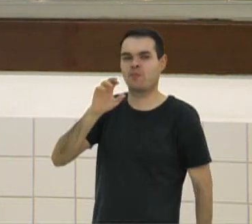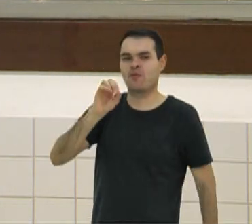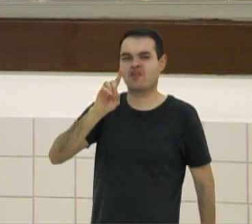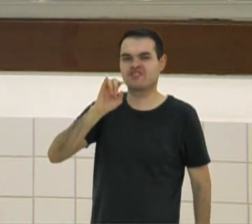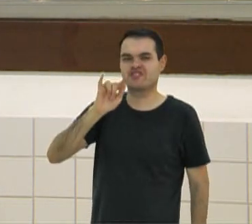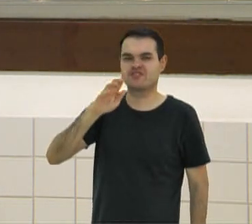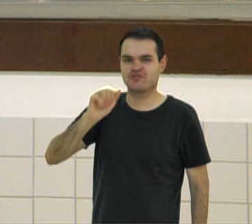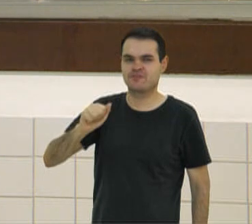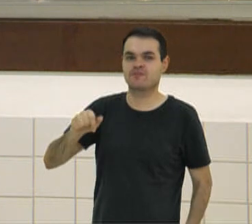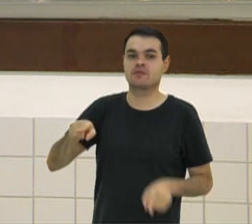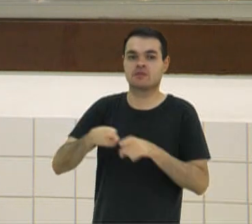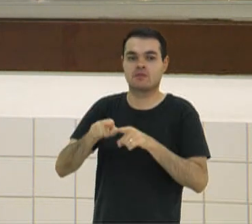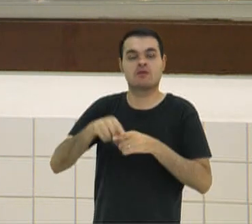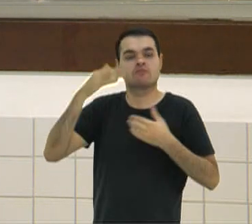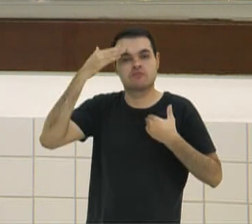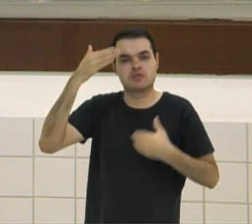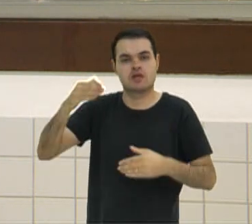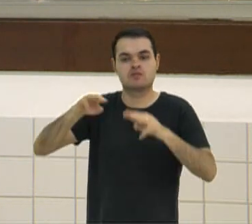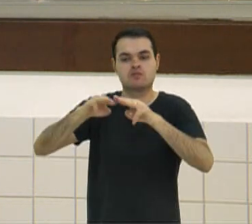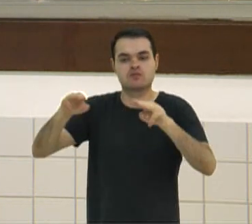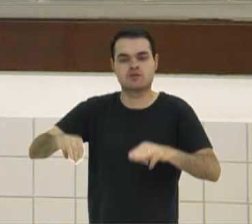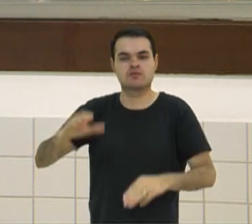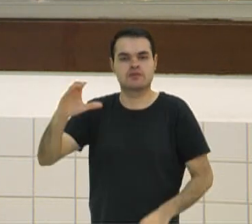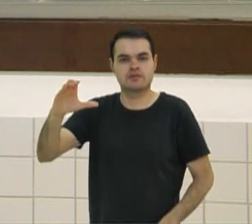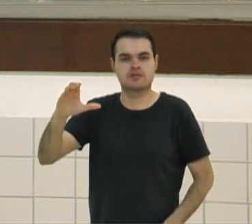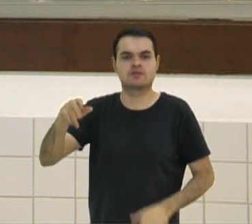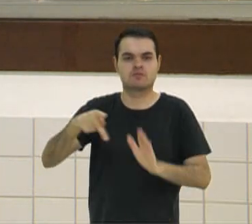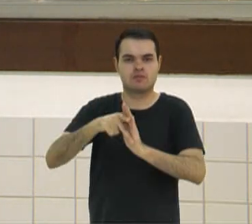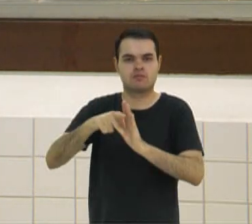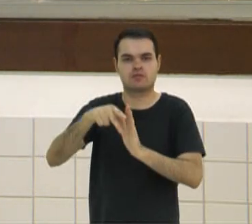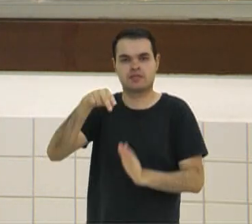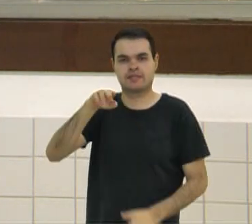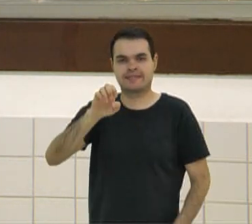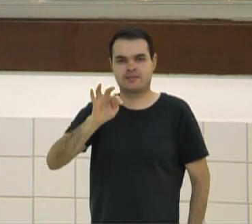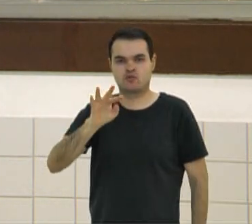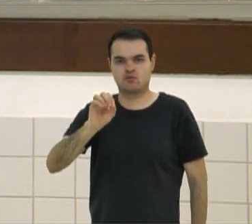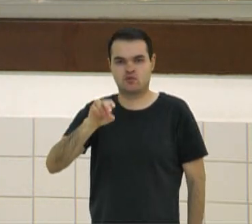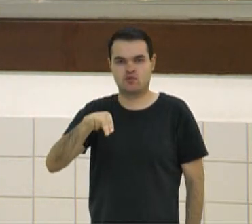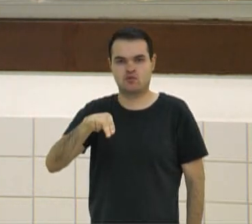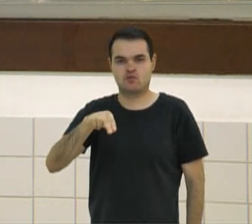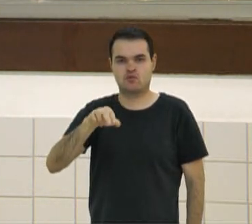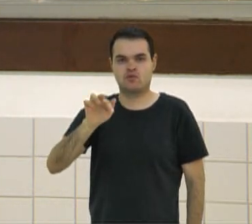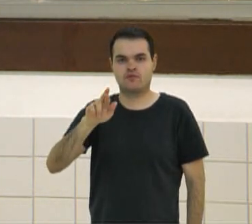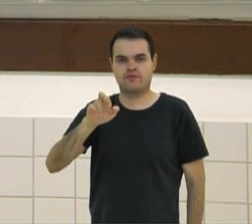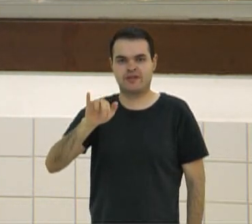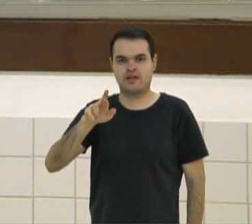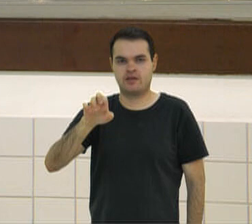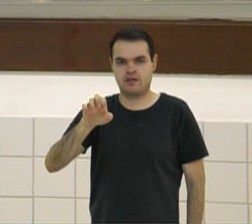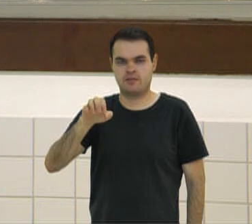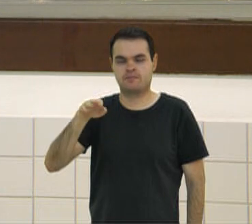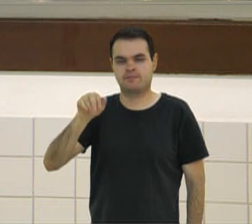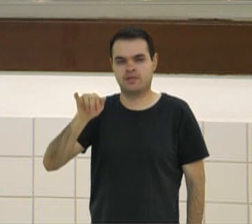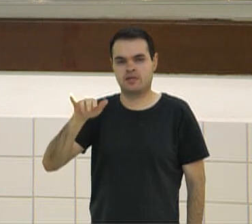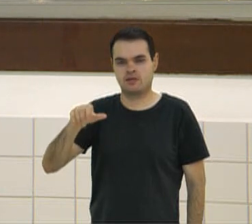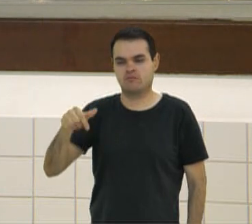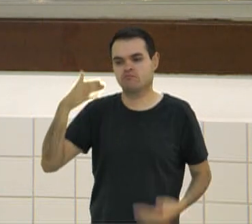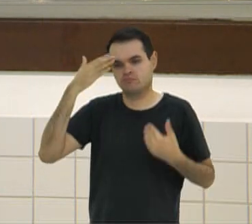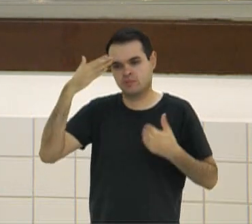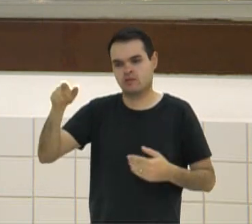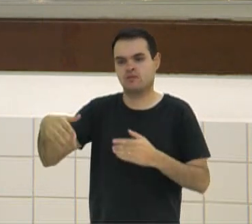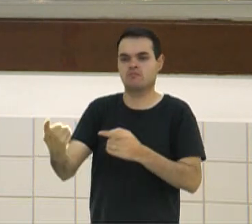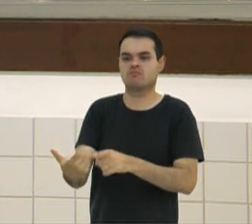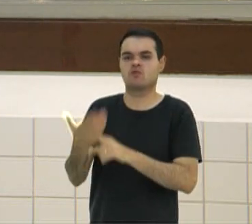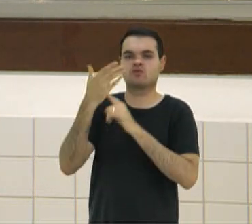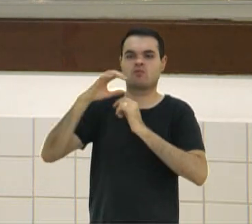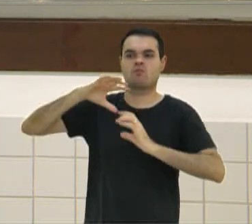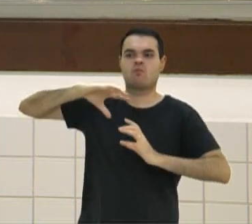pelo Parque da Ciência também, pela participação aqui, por mostrar esse mundo maravilhoso que é o mundo da ciência, né? E de alguma forma